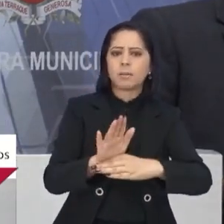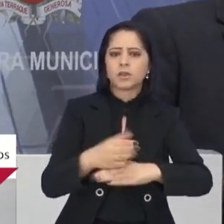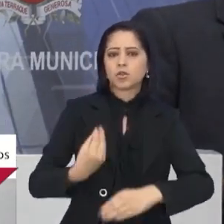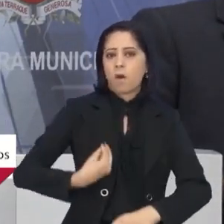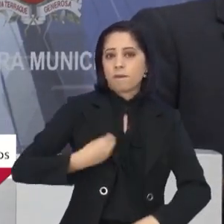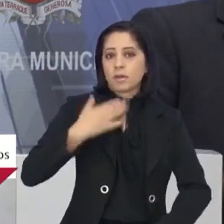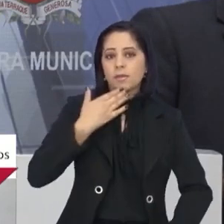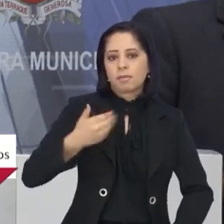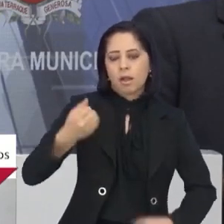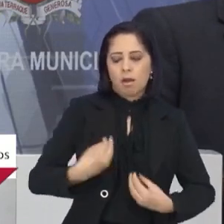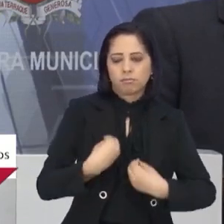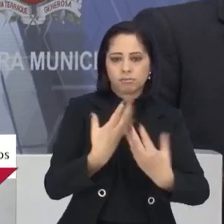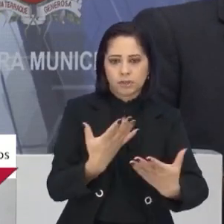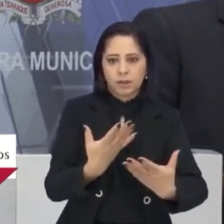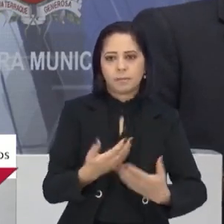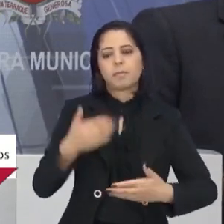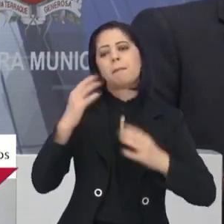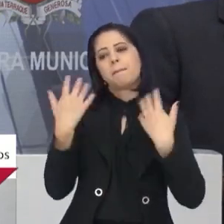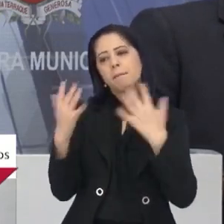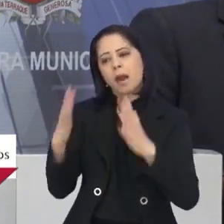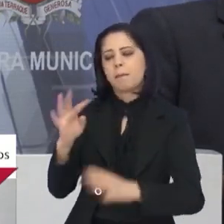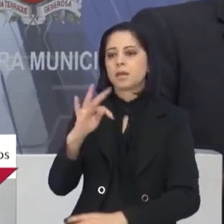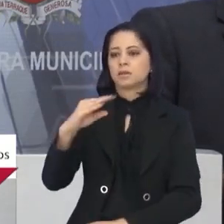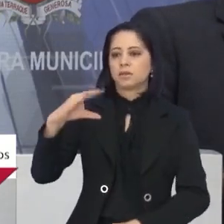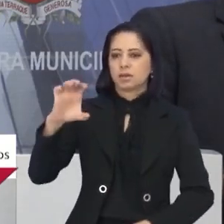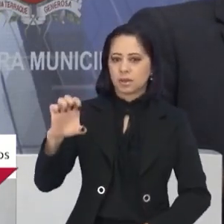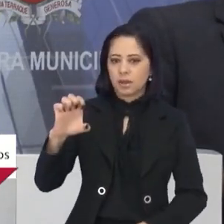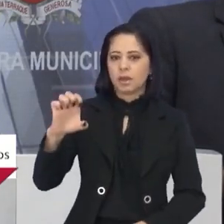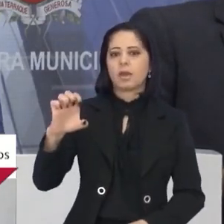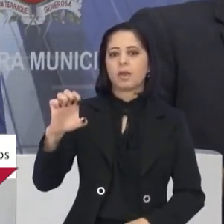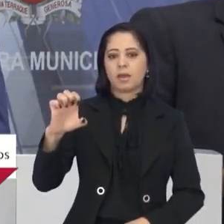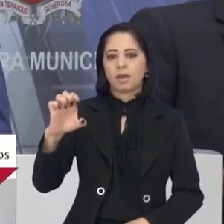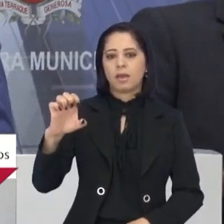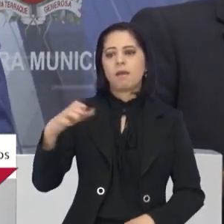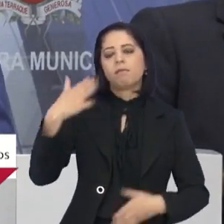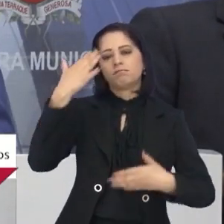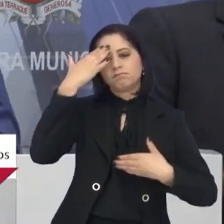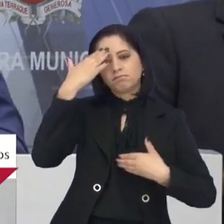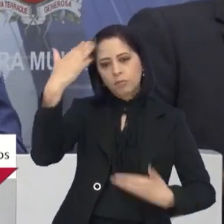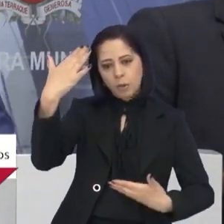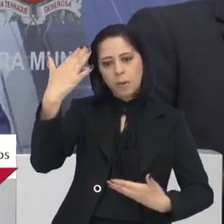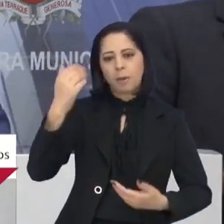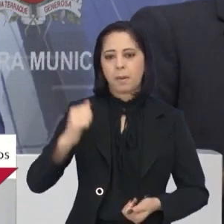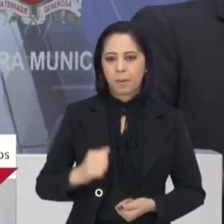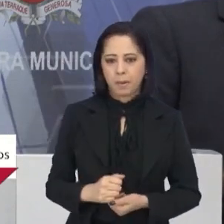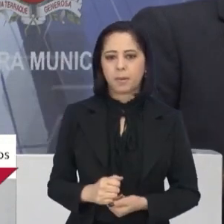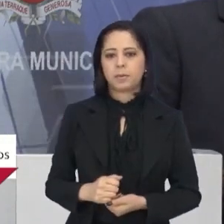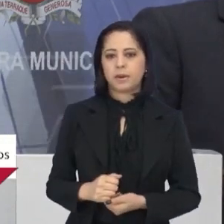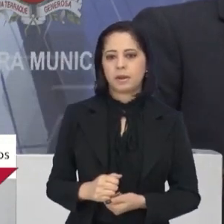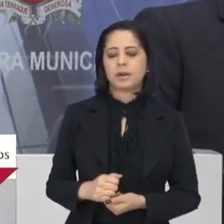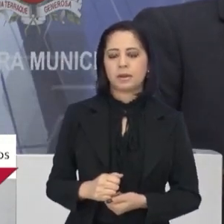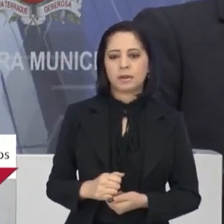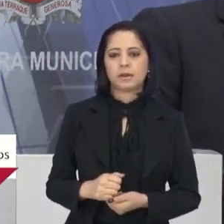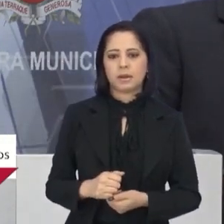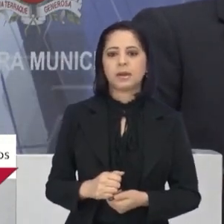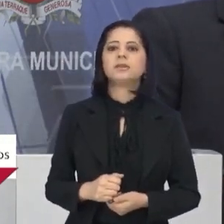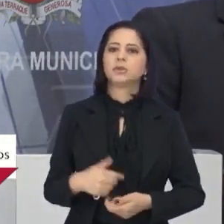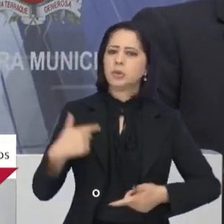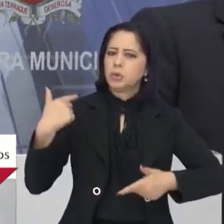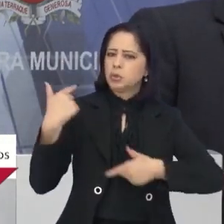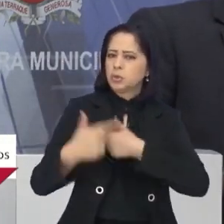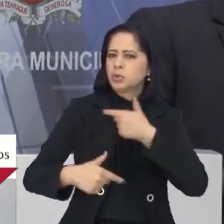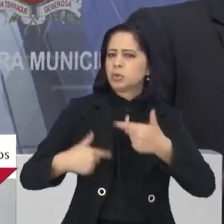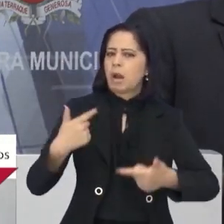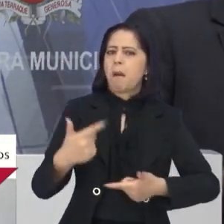aqui é só para agradecer mesmo a toda a equipe do tribunal que se dispõe desta forma né Eh fazendo né além das